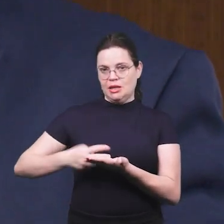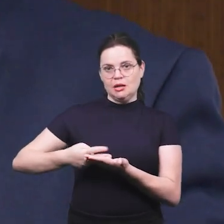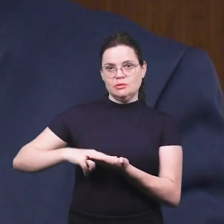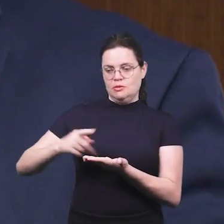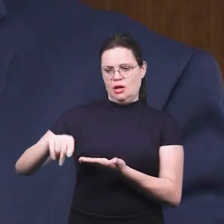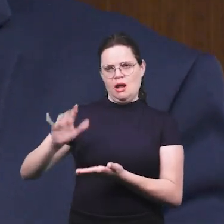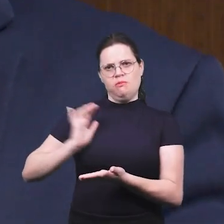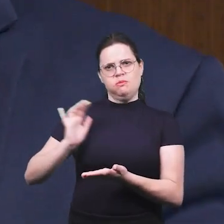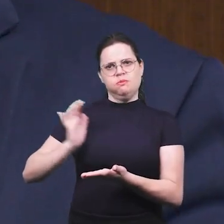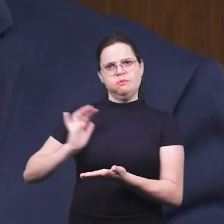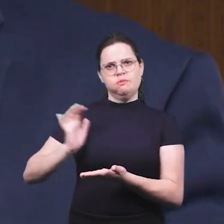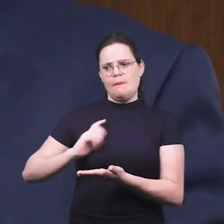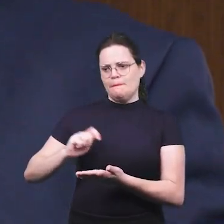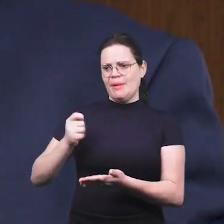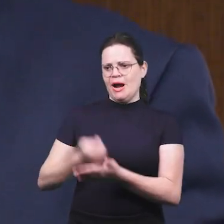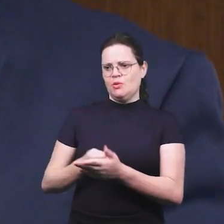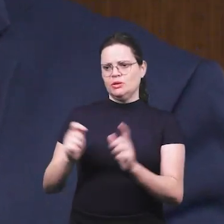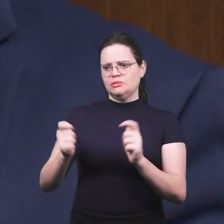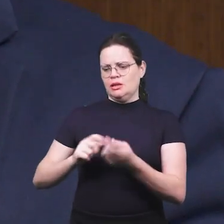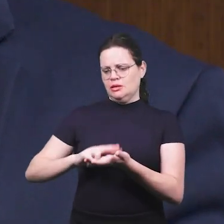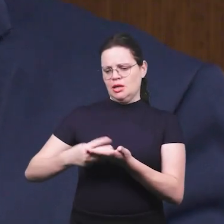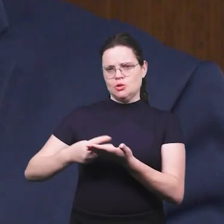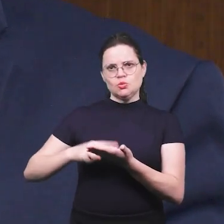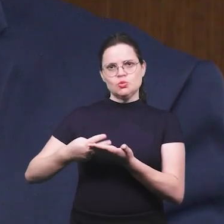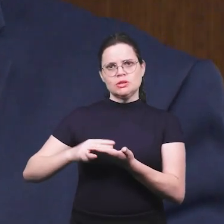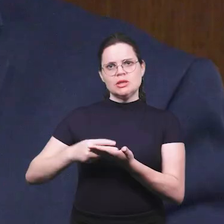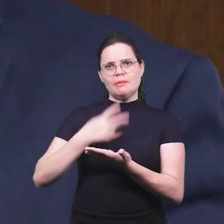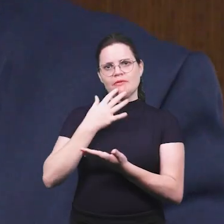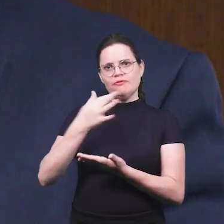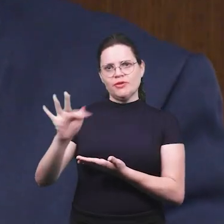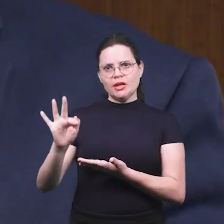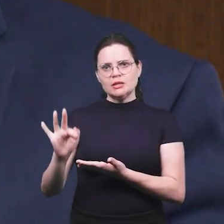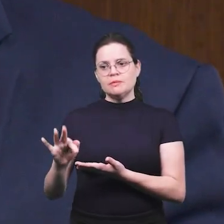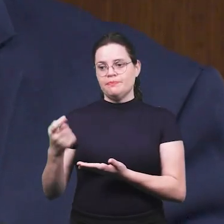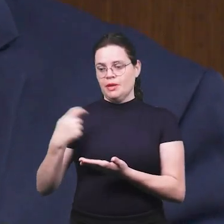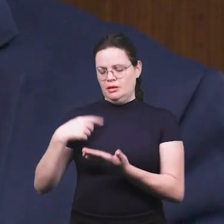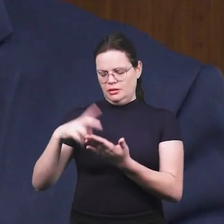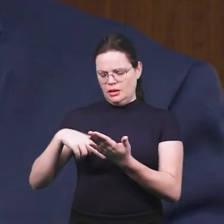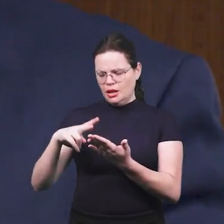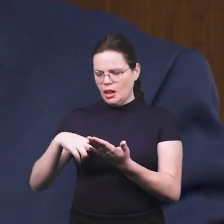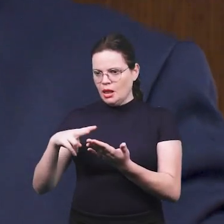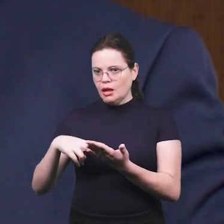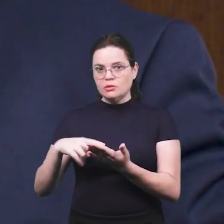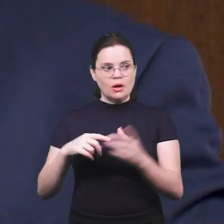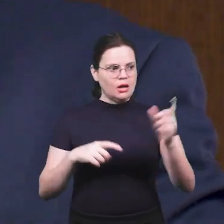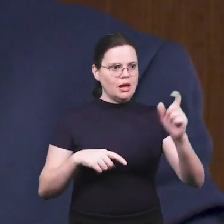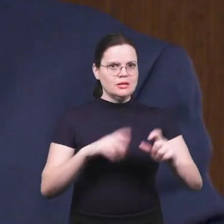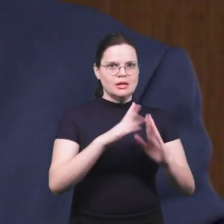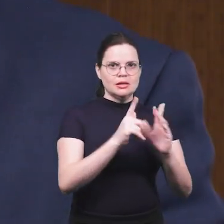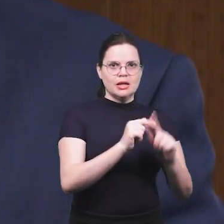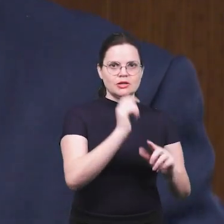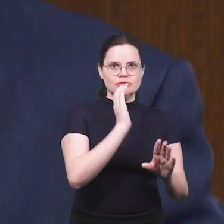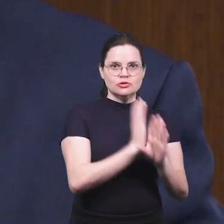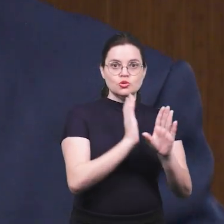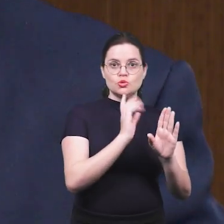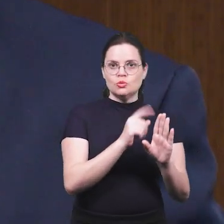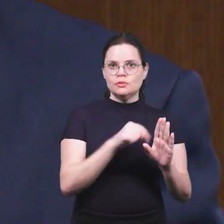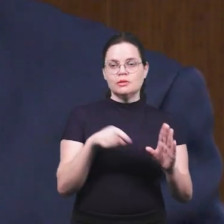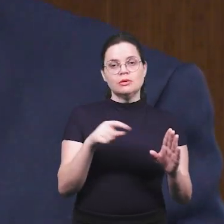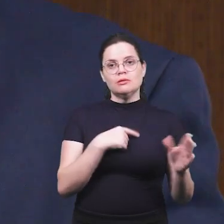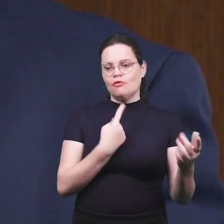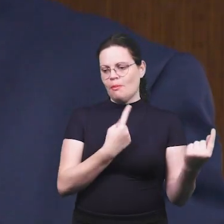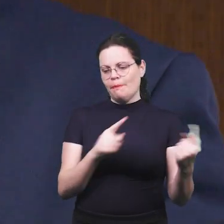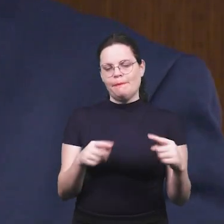era rico, pagou para traduzir o Novo Testamento, e por eles estarem lendo, eles foram perseguidos. E foi por